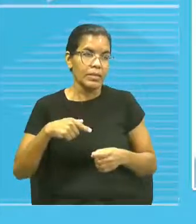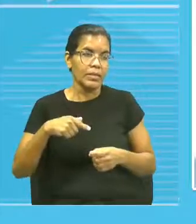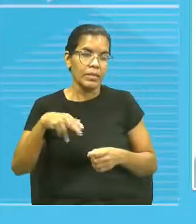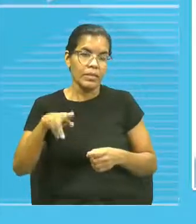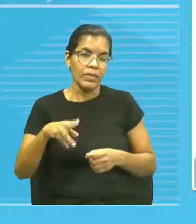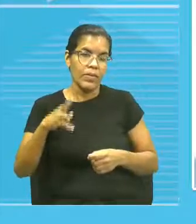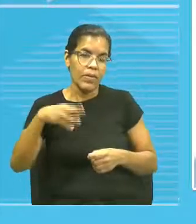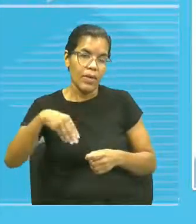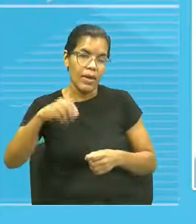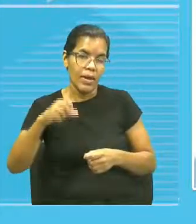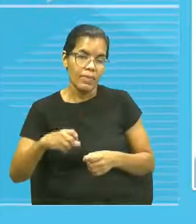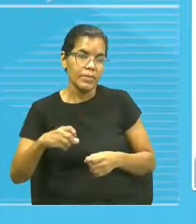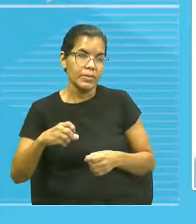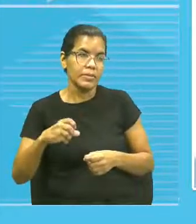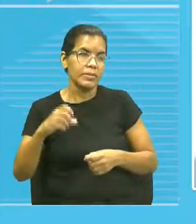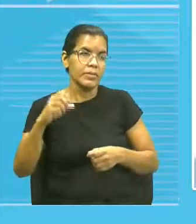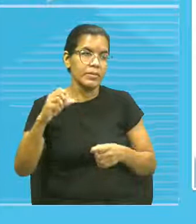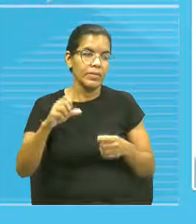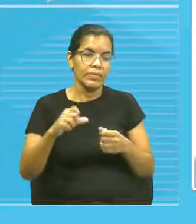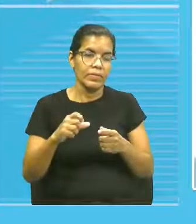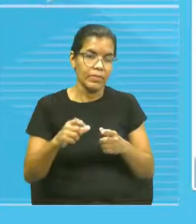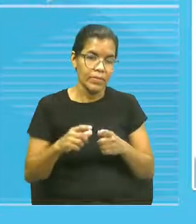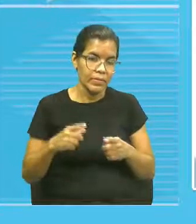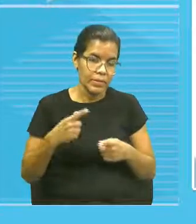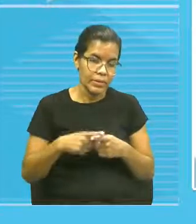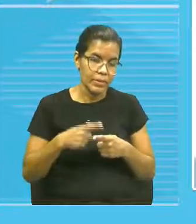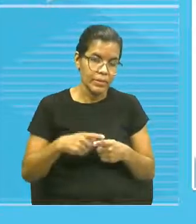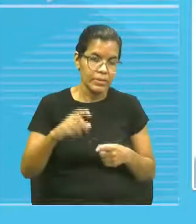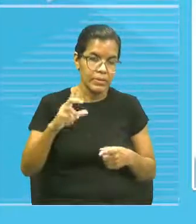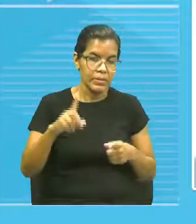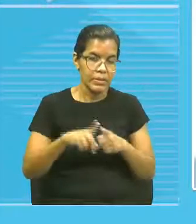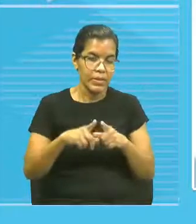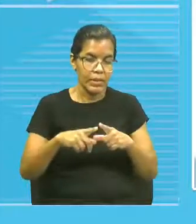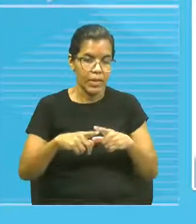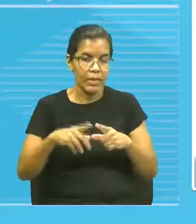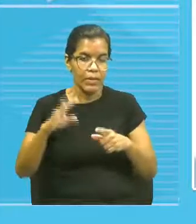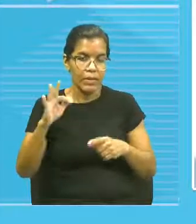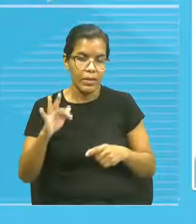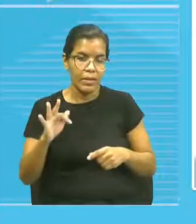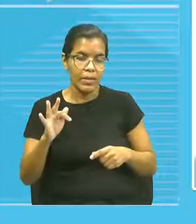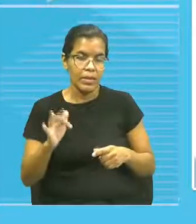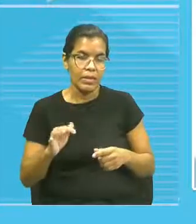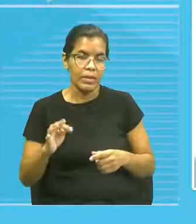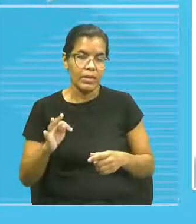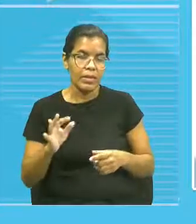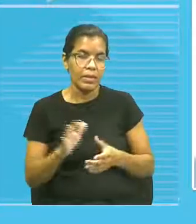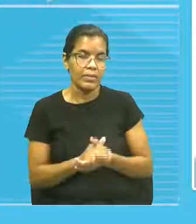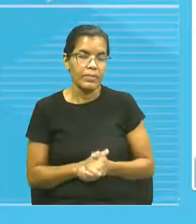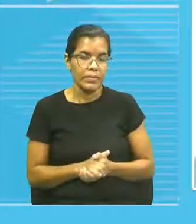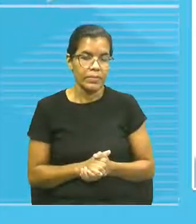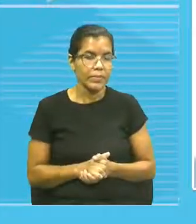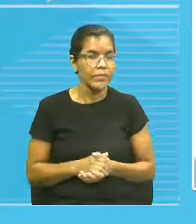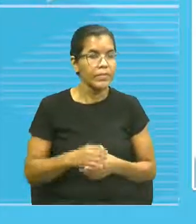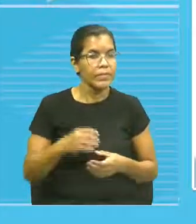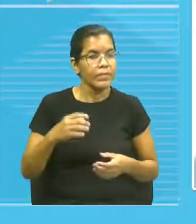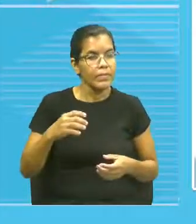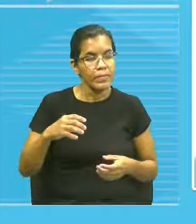Jane Kelly? A Cassandra? Quem é? Ó,